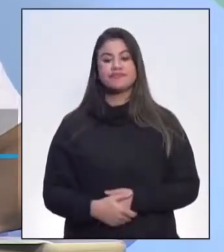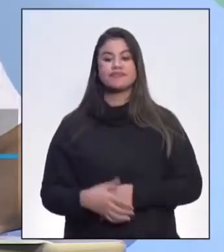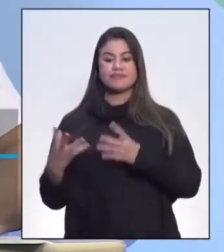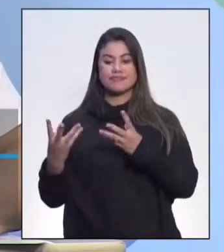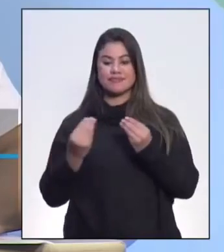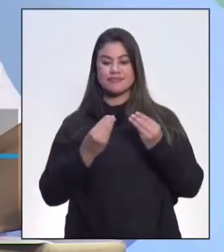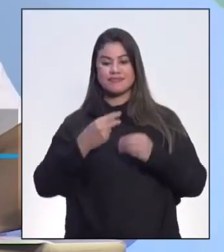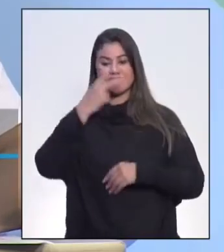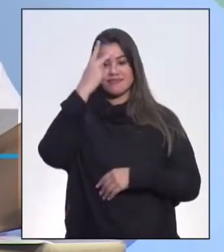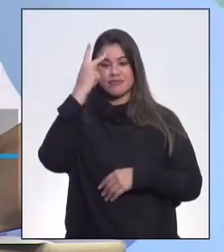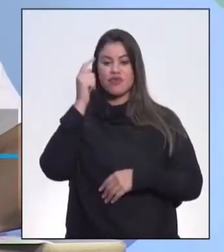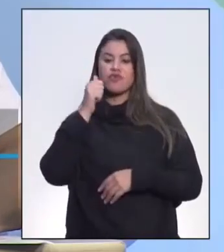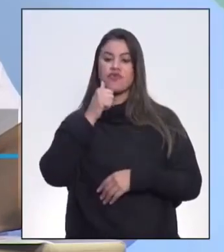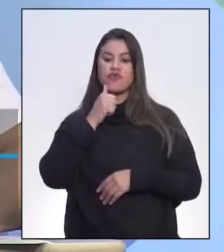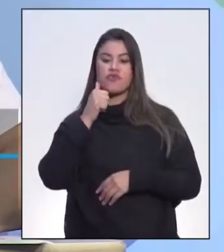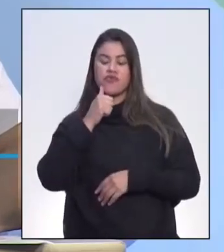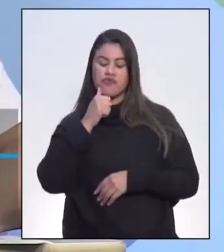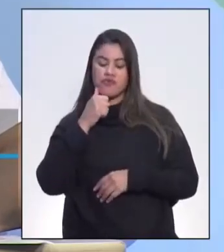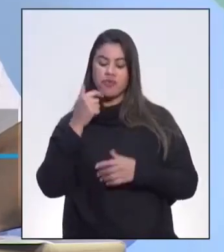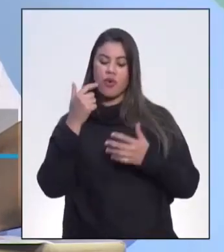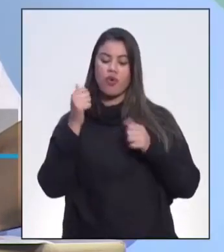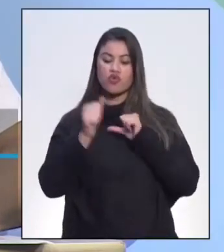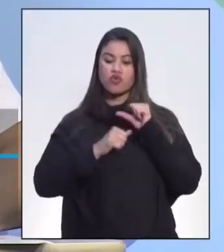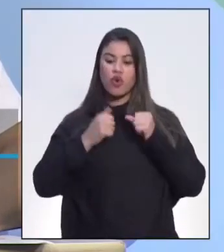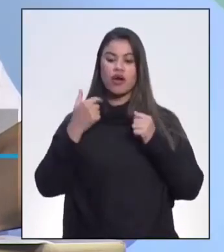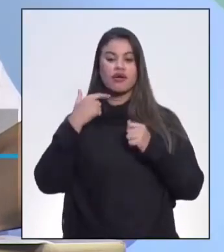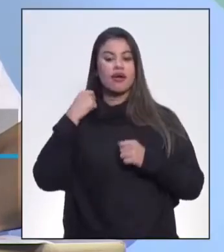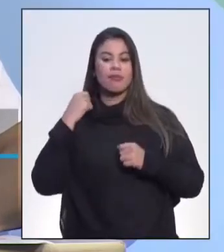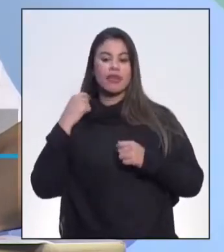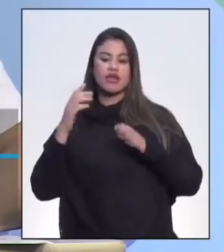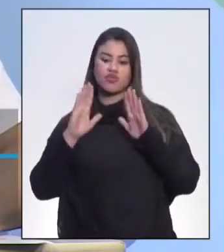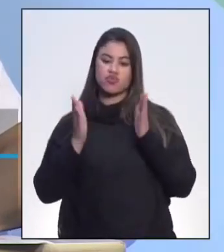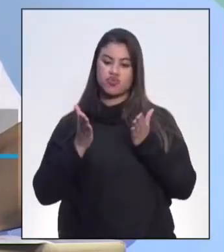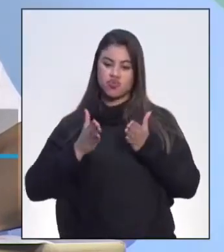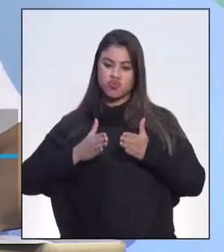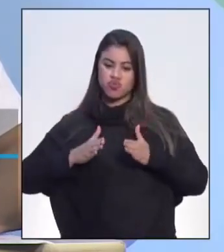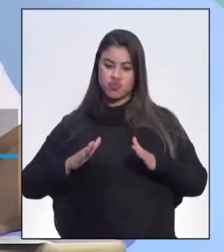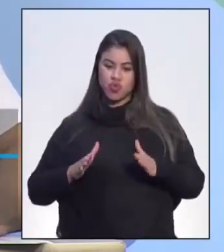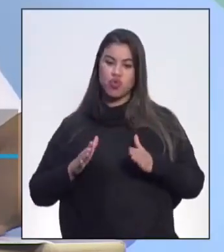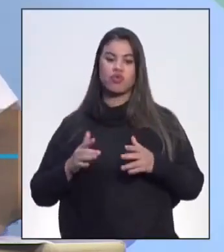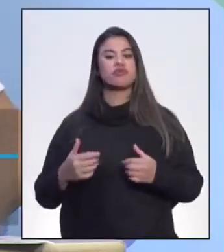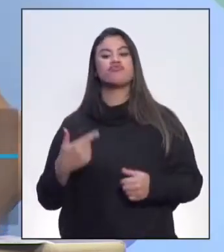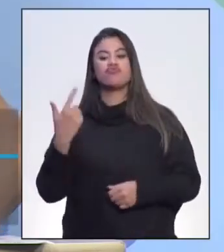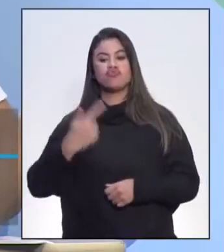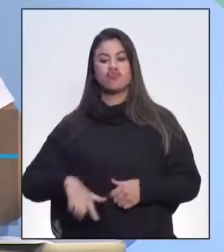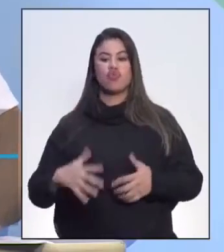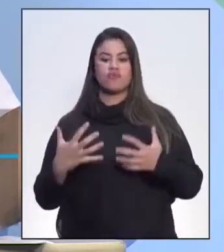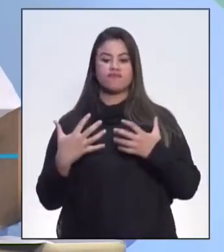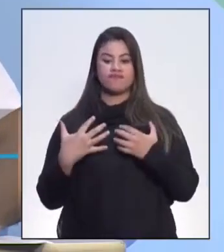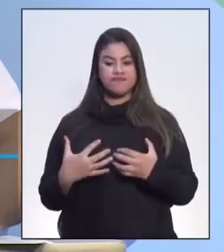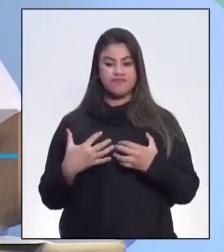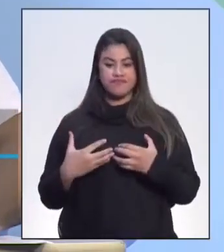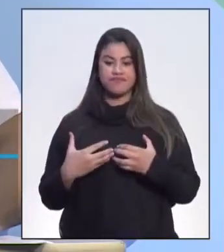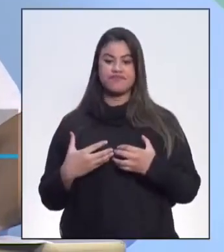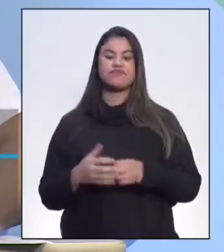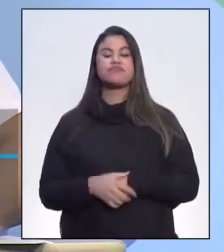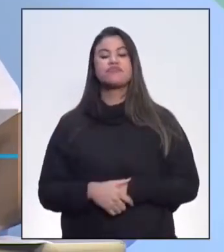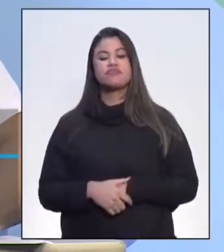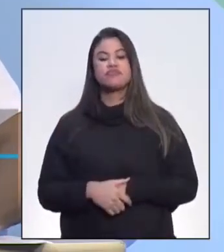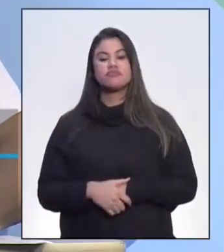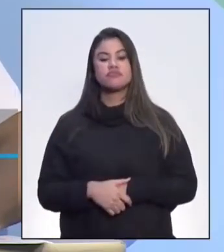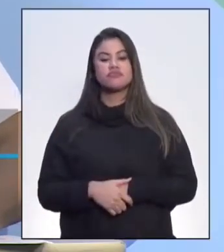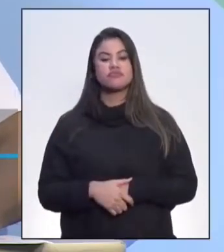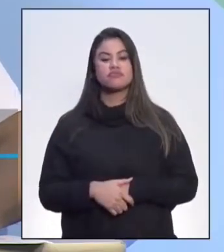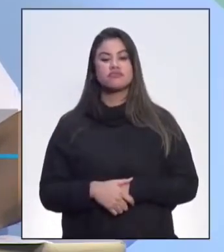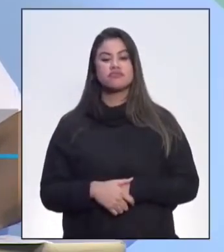que escreveu cintura e cabelo. A Amanda escreveu seios, né? As glândulas mamárias, né?